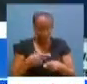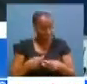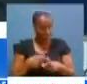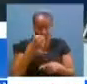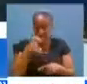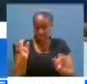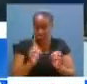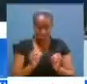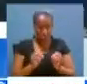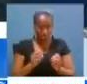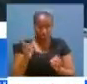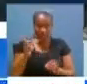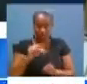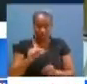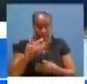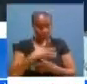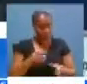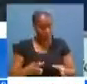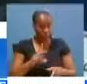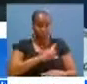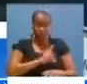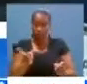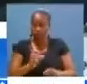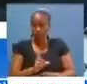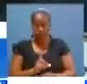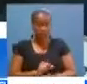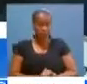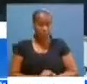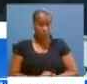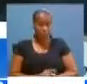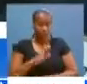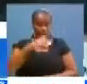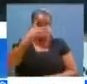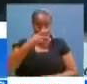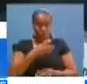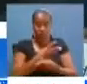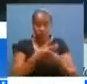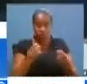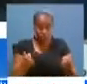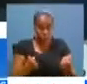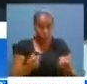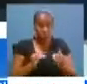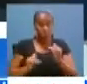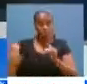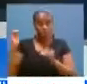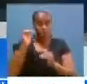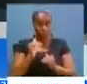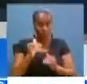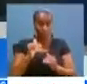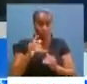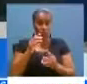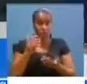do país e nem do setor privado. Primeiro, é uma solução que aumenta